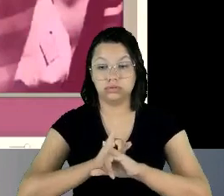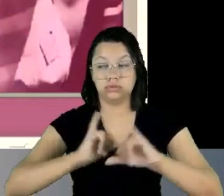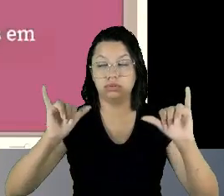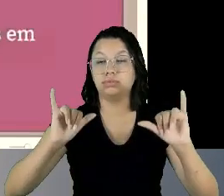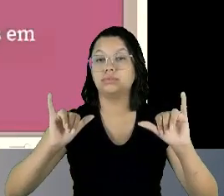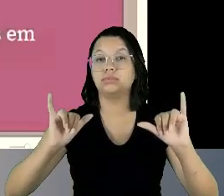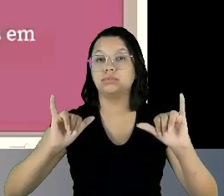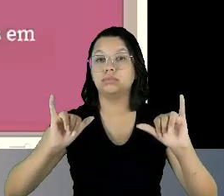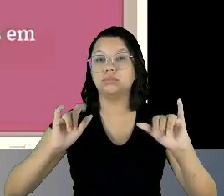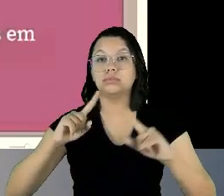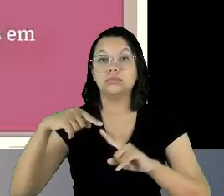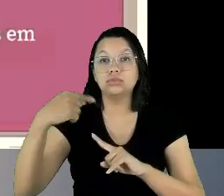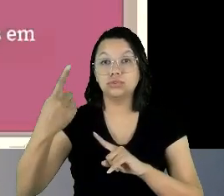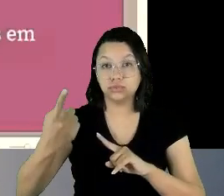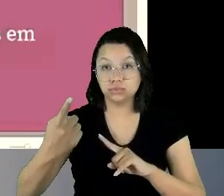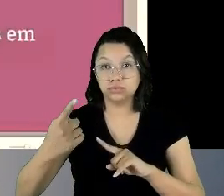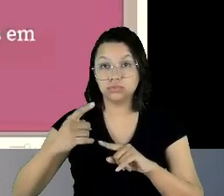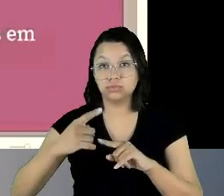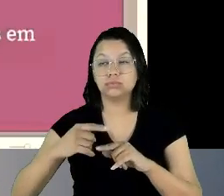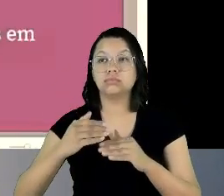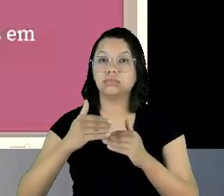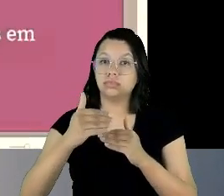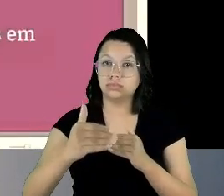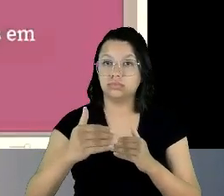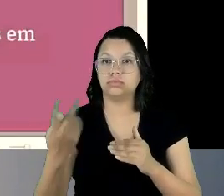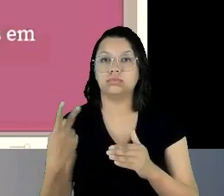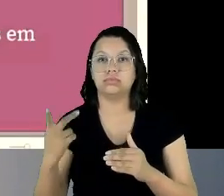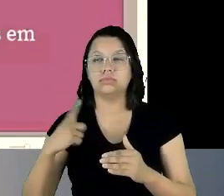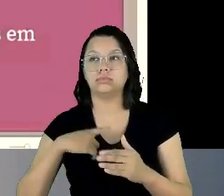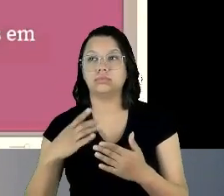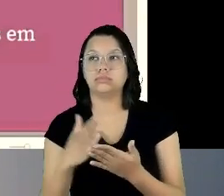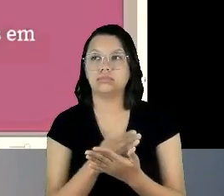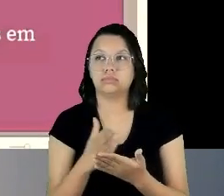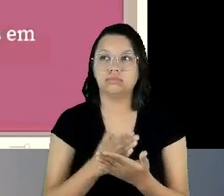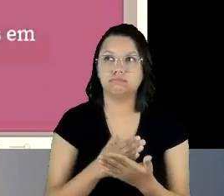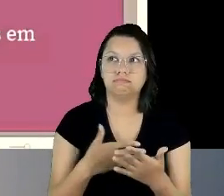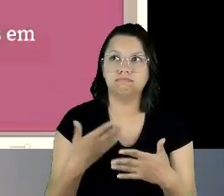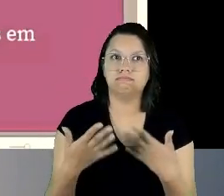lançamento, e para os próximos passos, a gente tem algumas